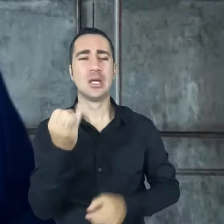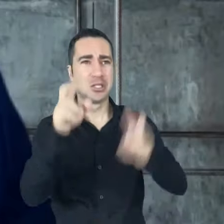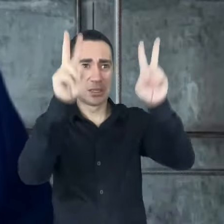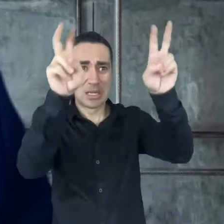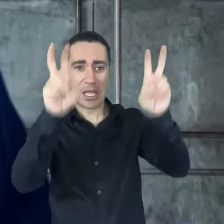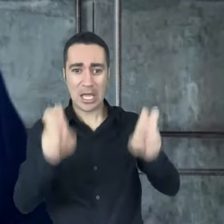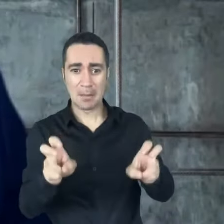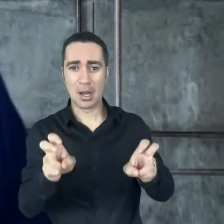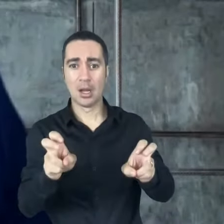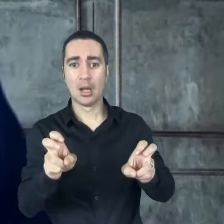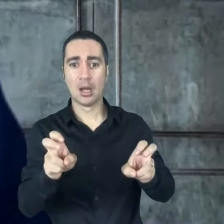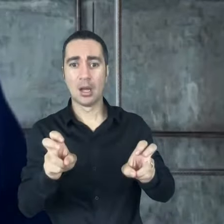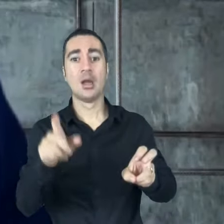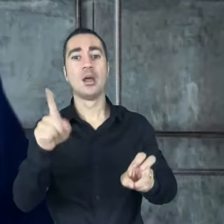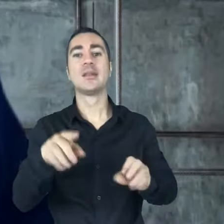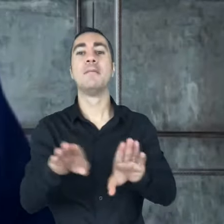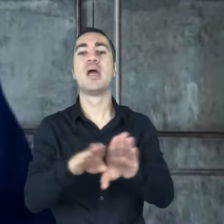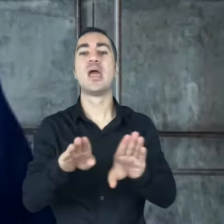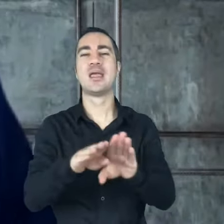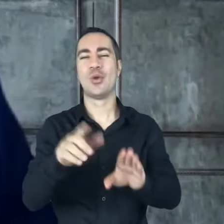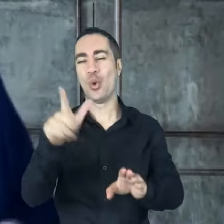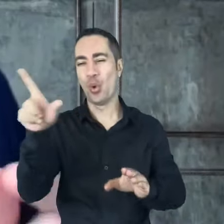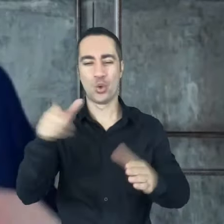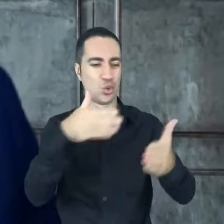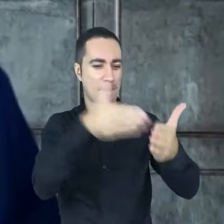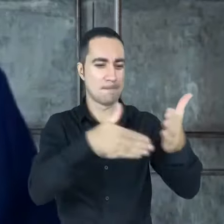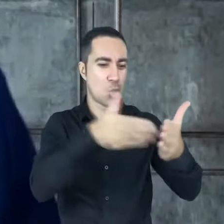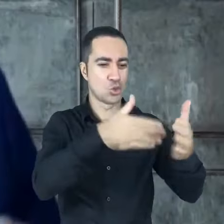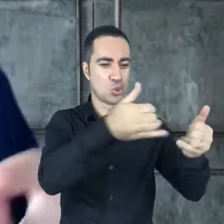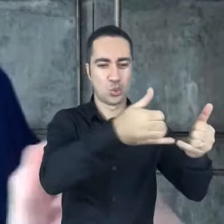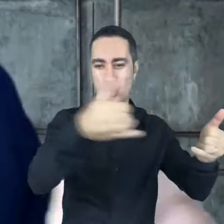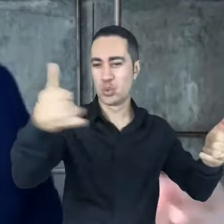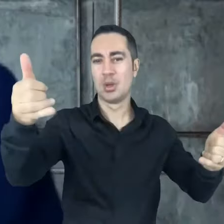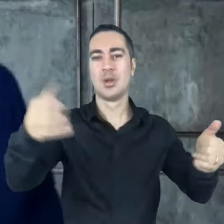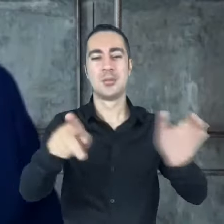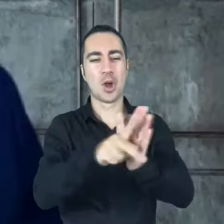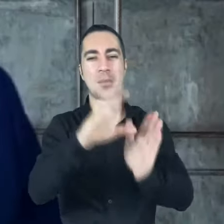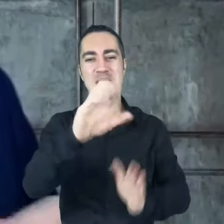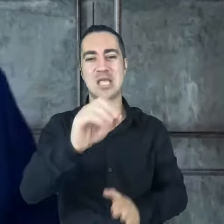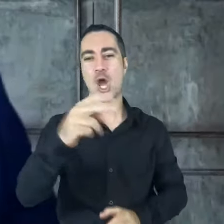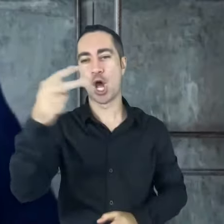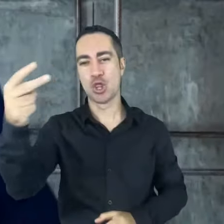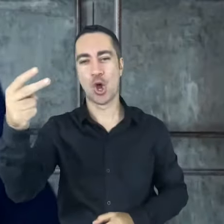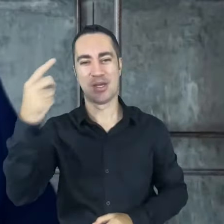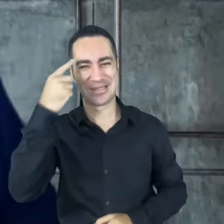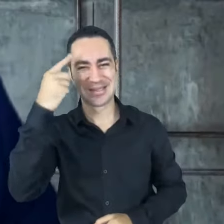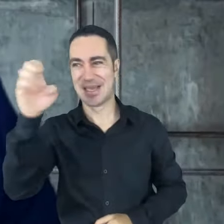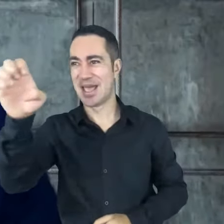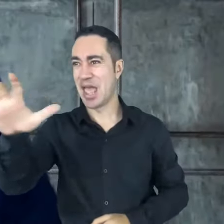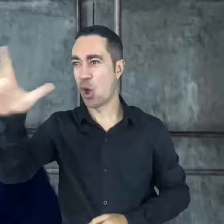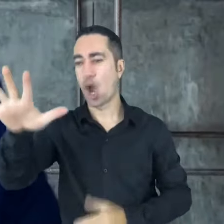impostos de fronteira baseado em carbono, como a União Europeia já aprovou o CBAM?